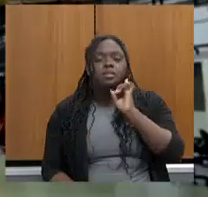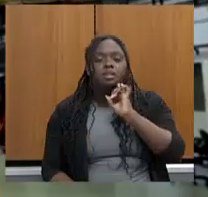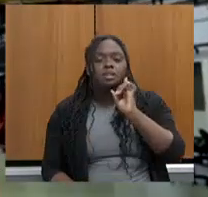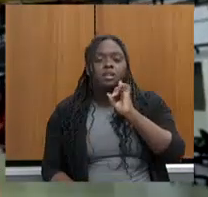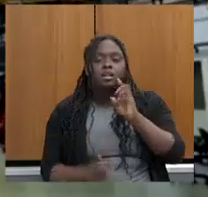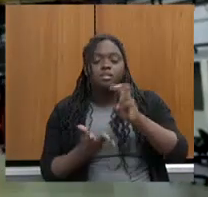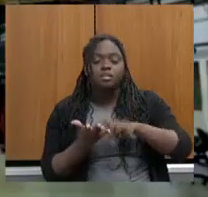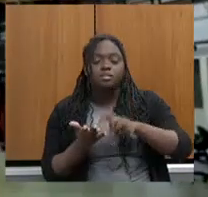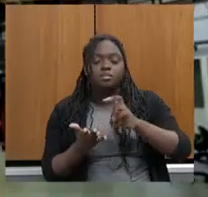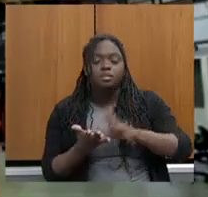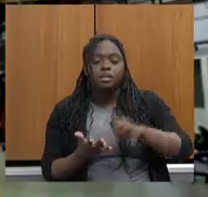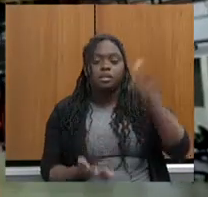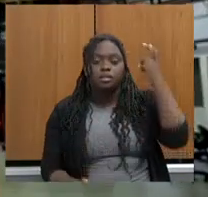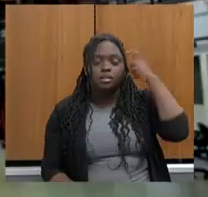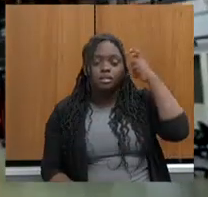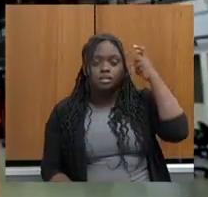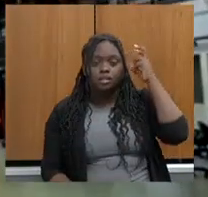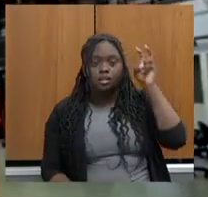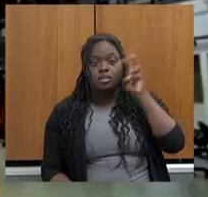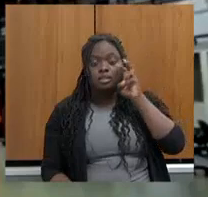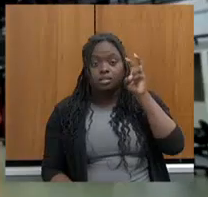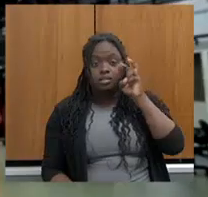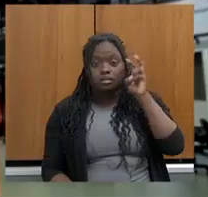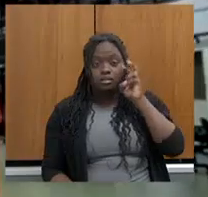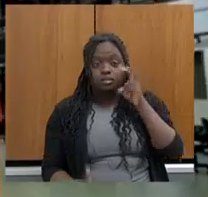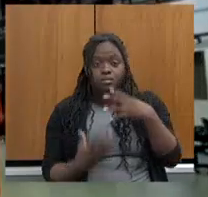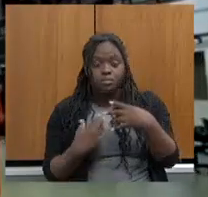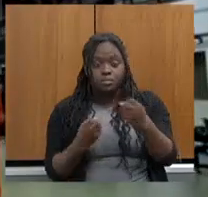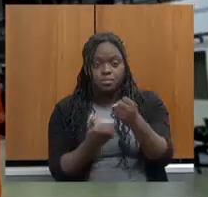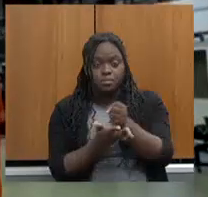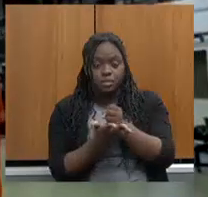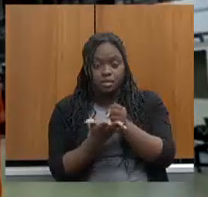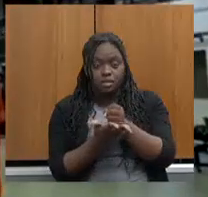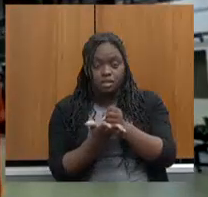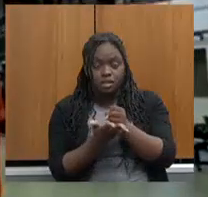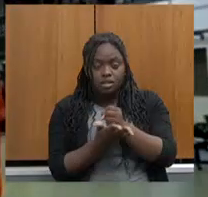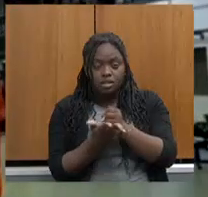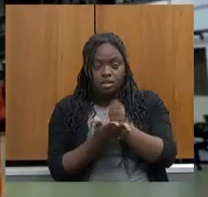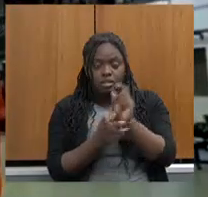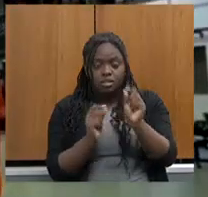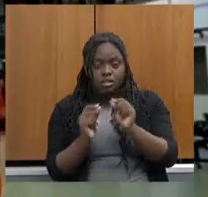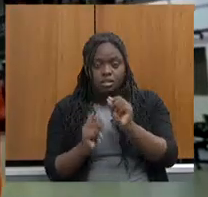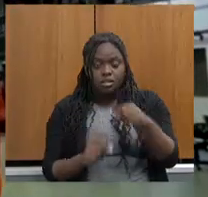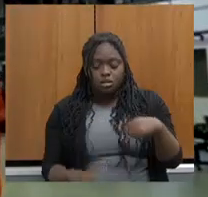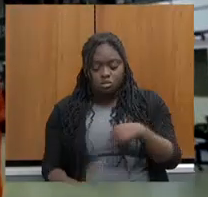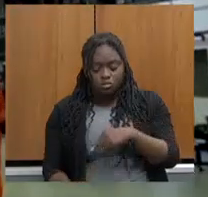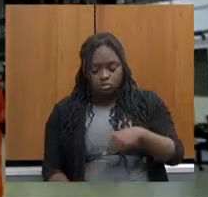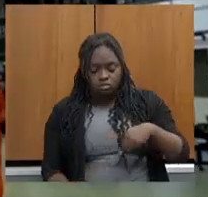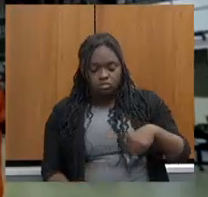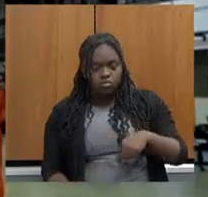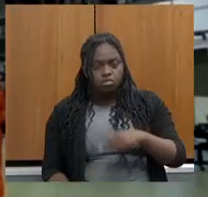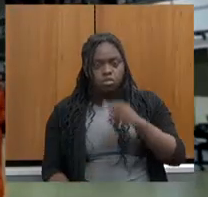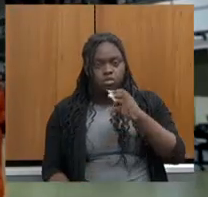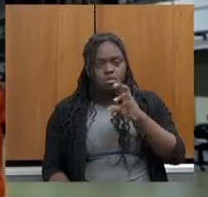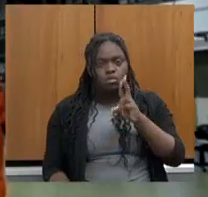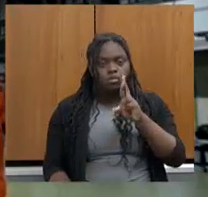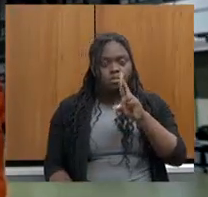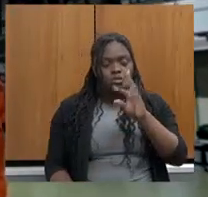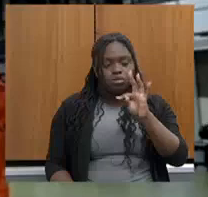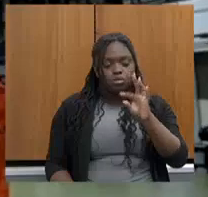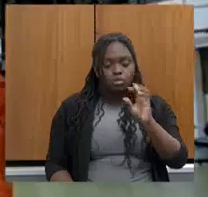desta quinta-feira para receber tratamento para a síndrome de intestino curto em Porto Alegre no Rio Grande do Sul